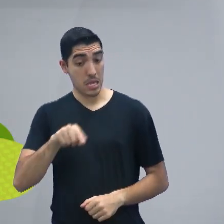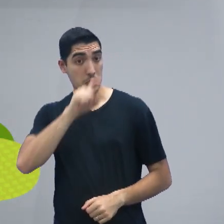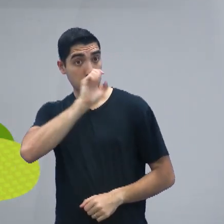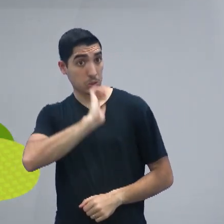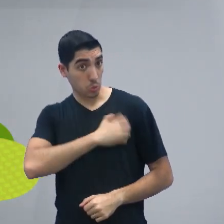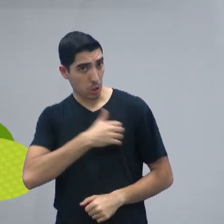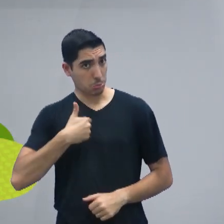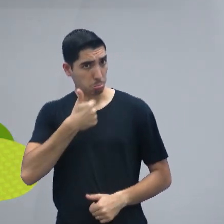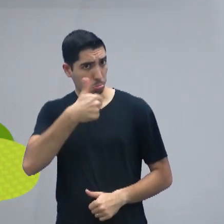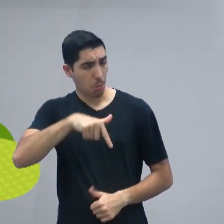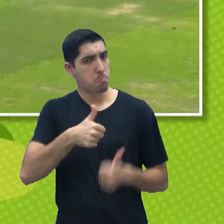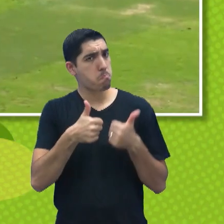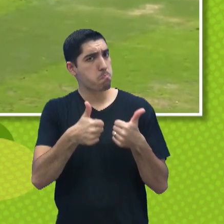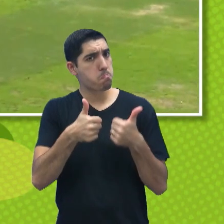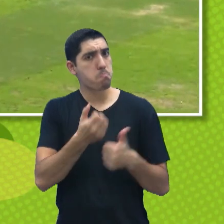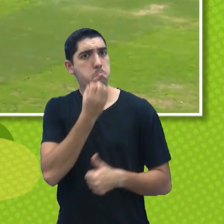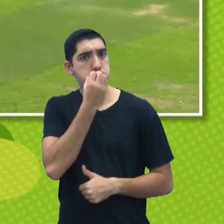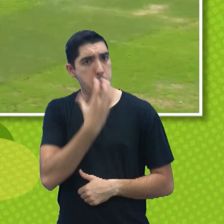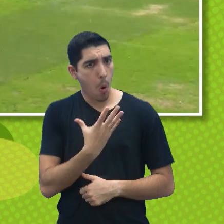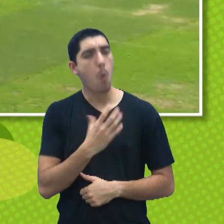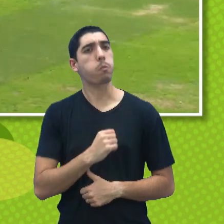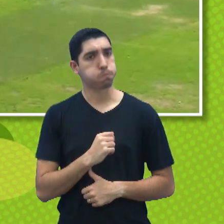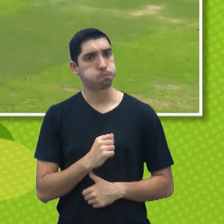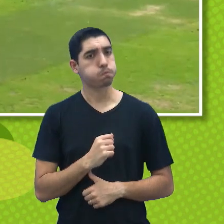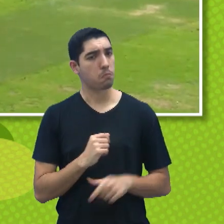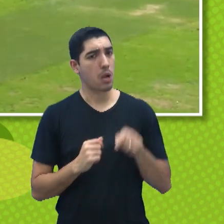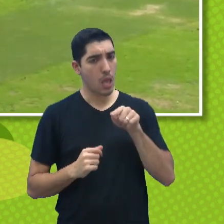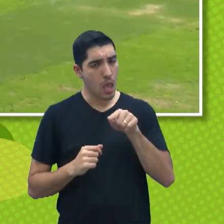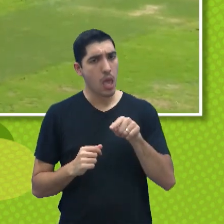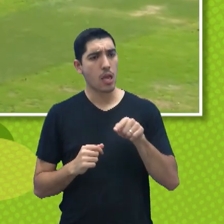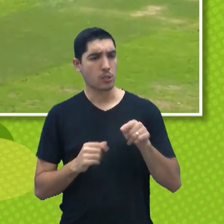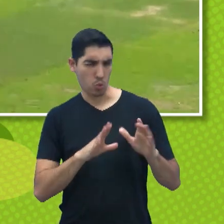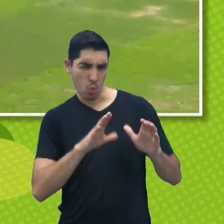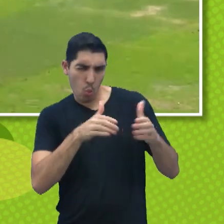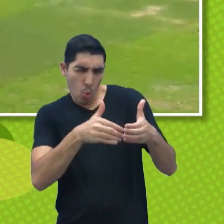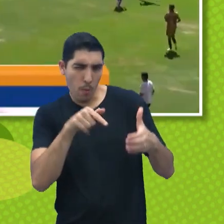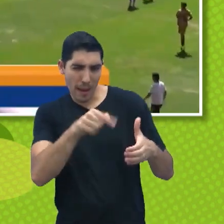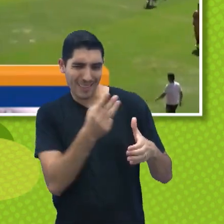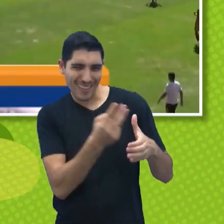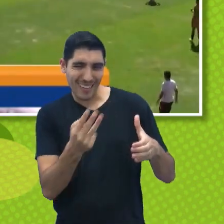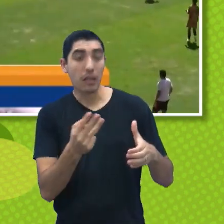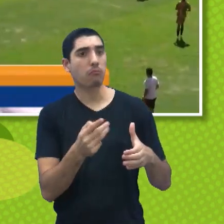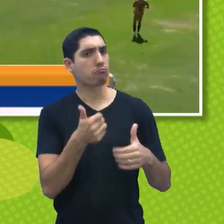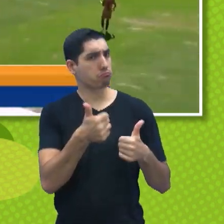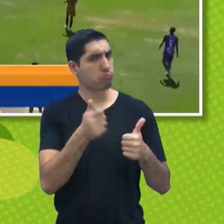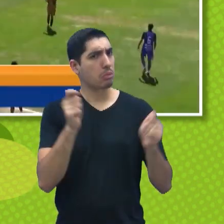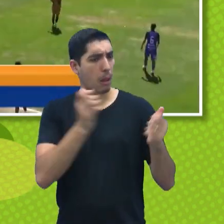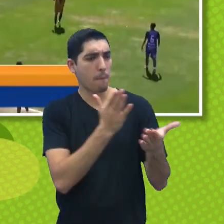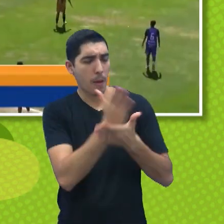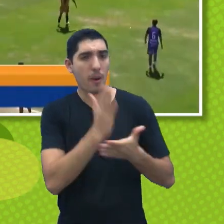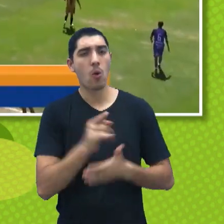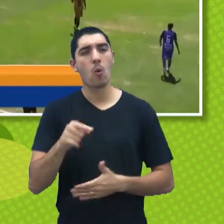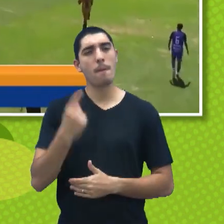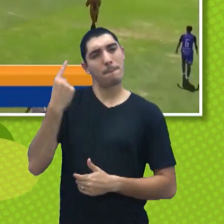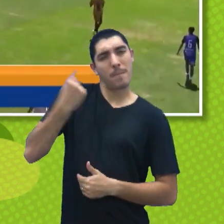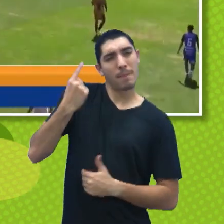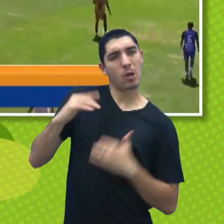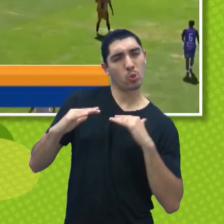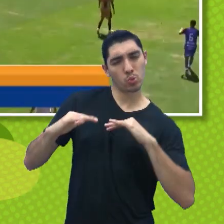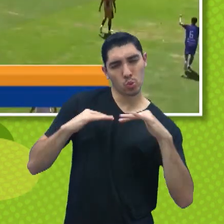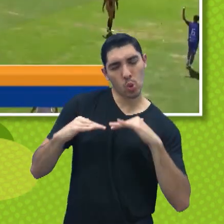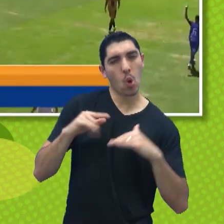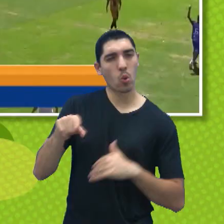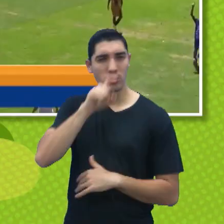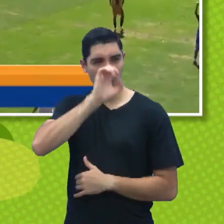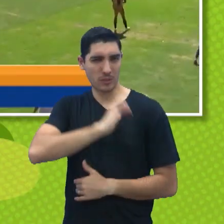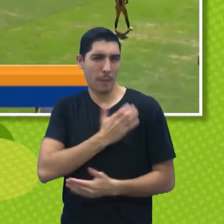todas as equipes que estão têm condições de avançar. O São José começou perdendo a primeira rodada, se reabilitou e é